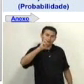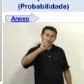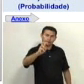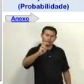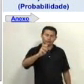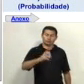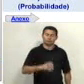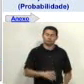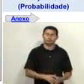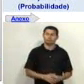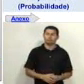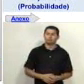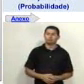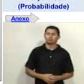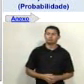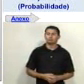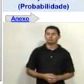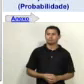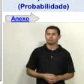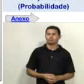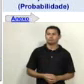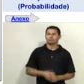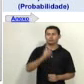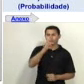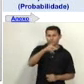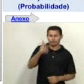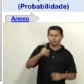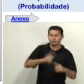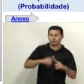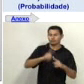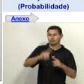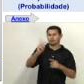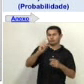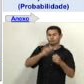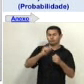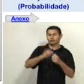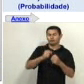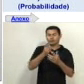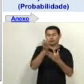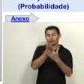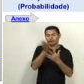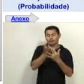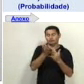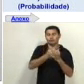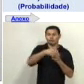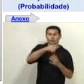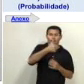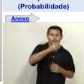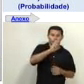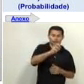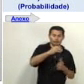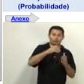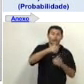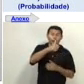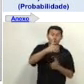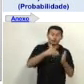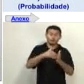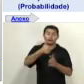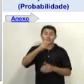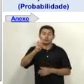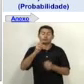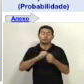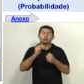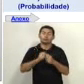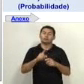0,25. Ah, professor, por que não foi feito entre 11 e 15 diretamente? Porque, pessoal, essa tabela